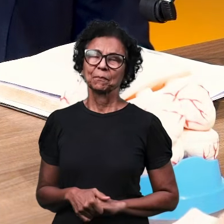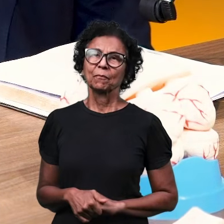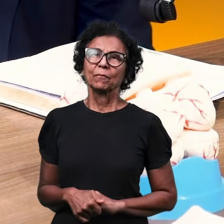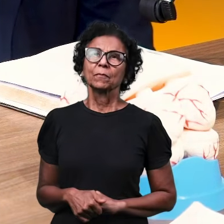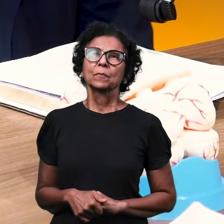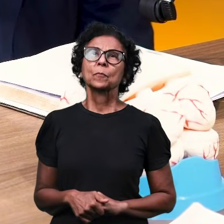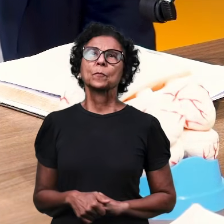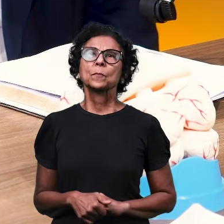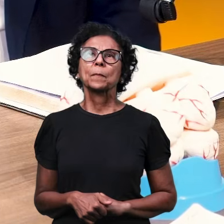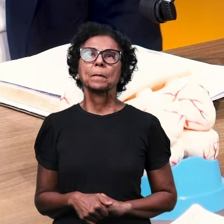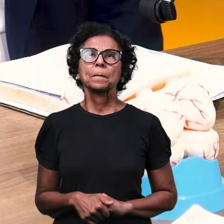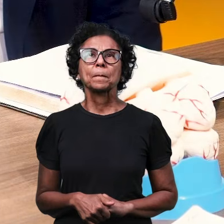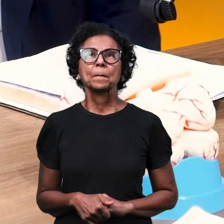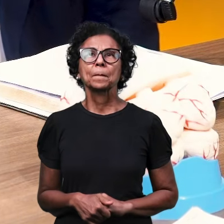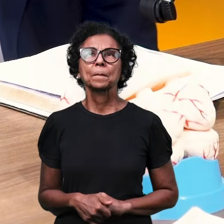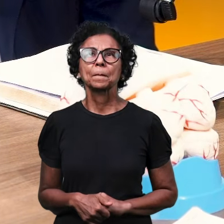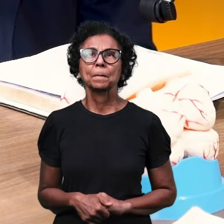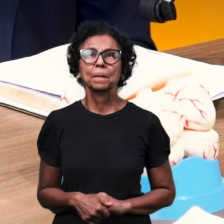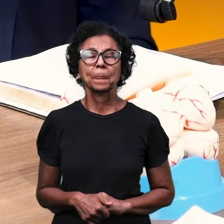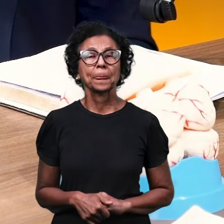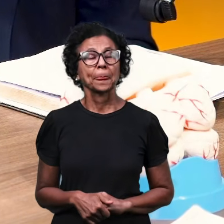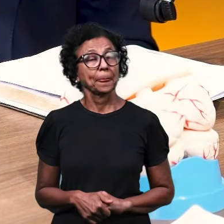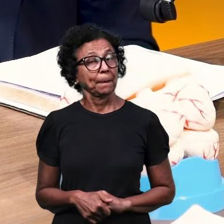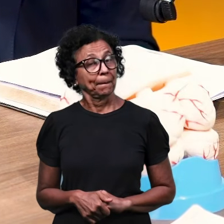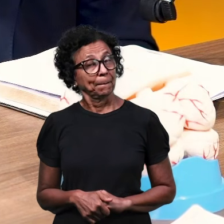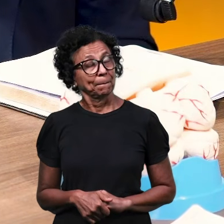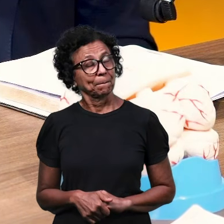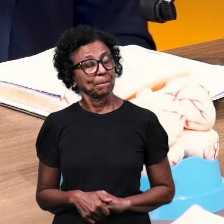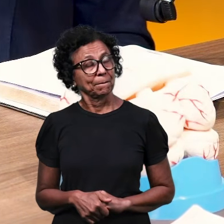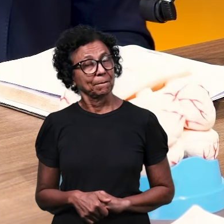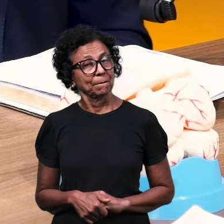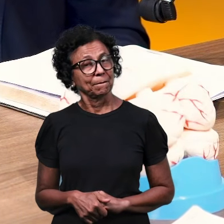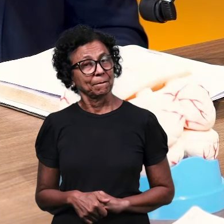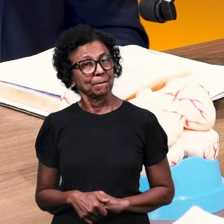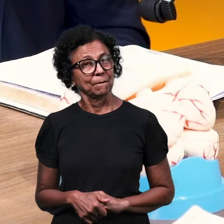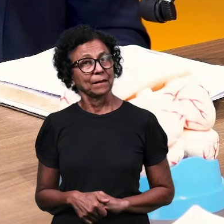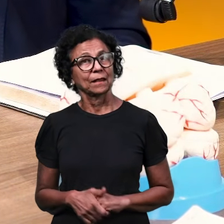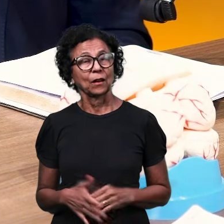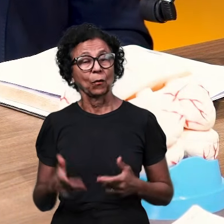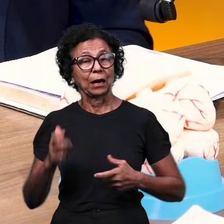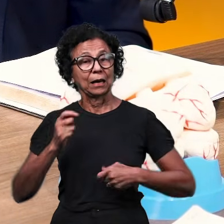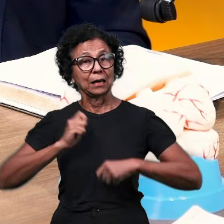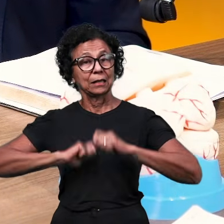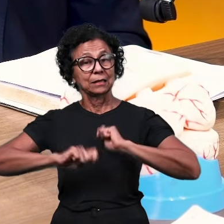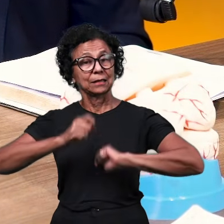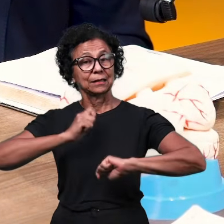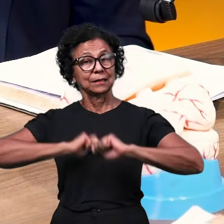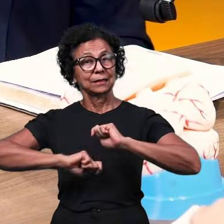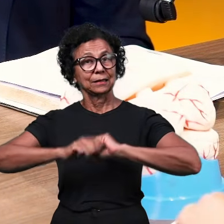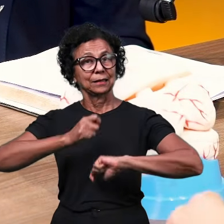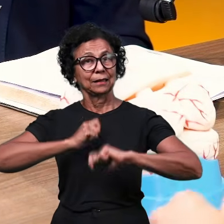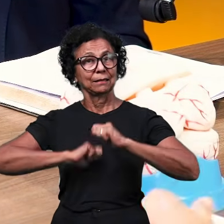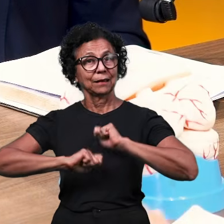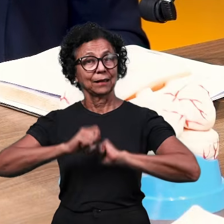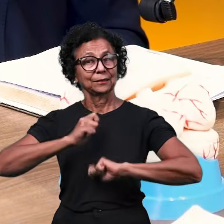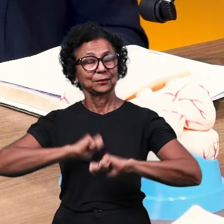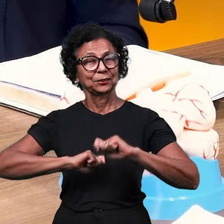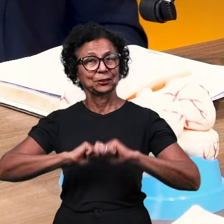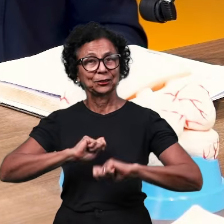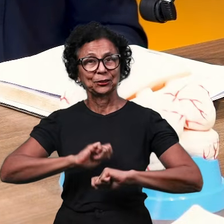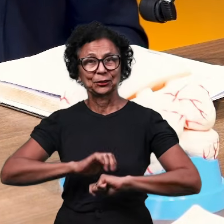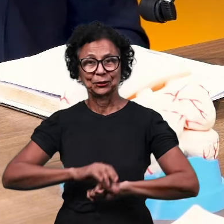que está relacionado com o comportamento, que é a ansiedade. A gestão da